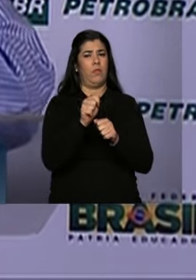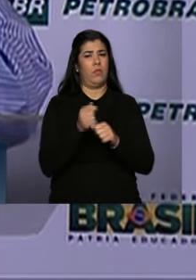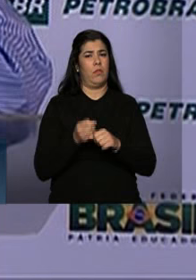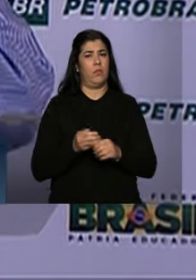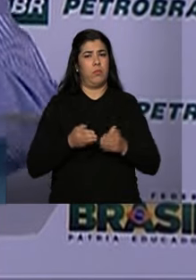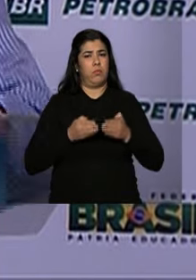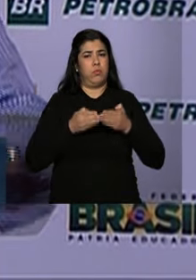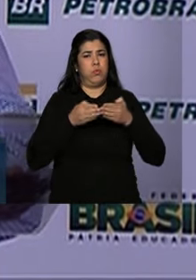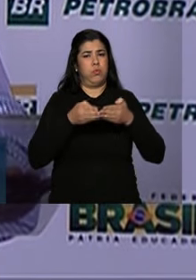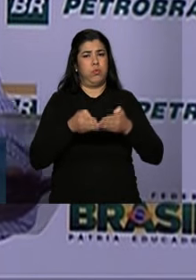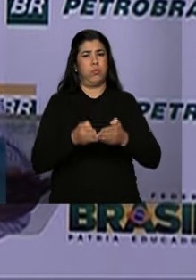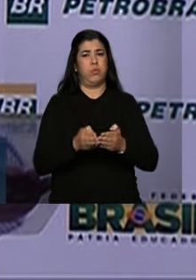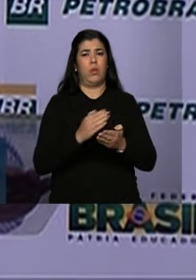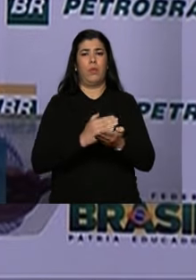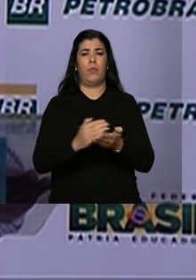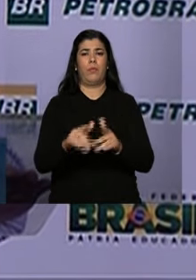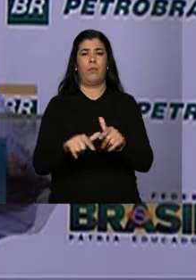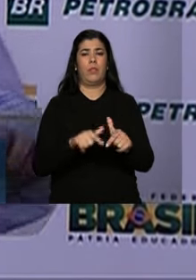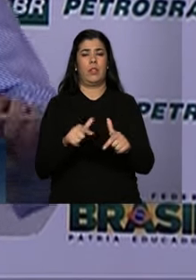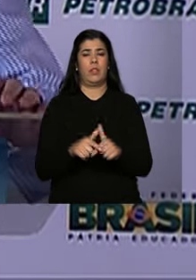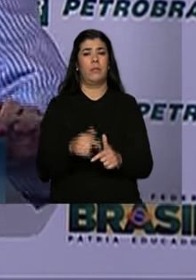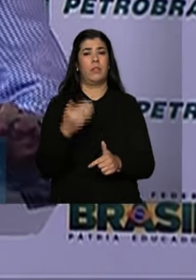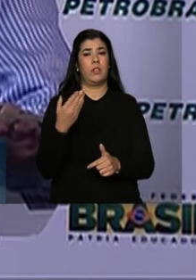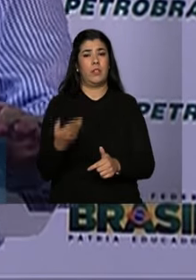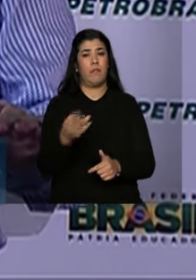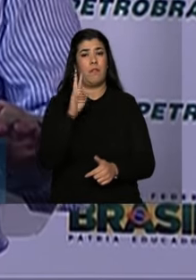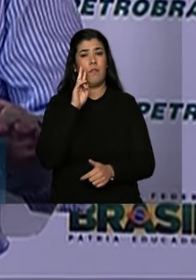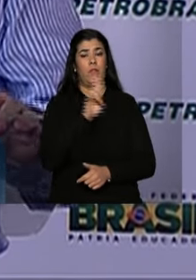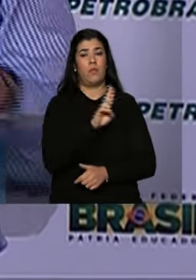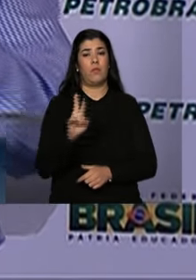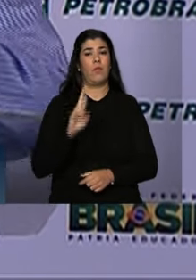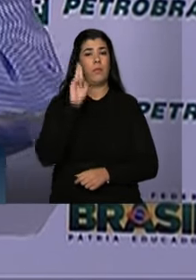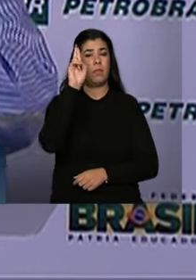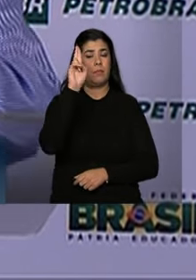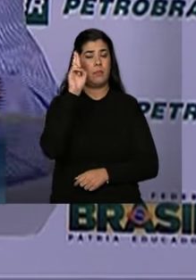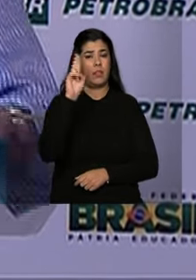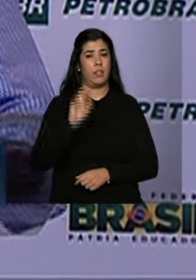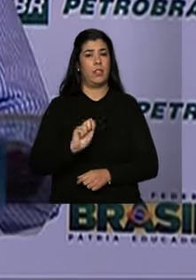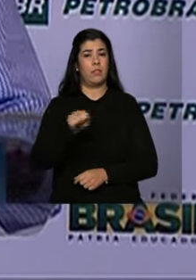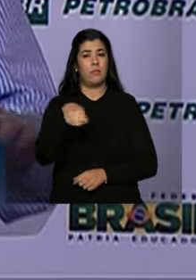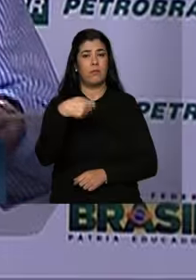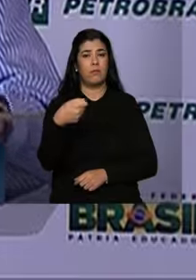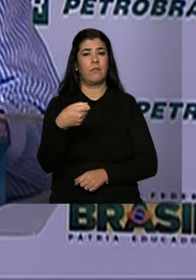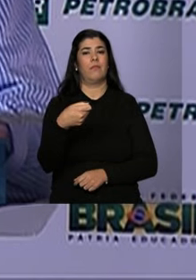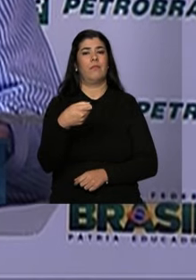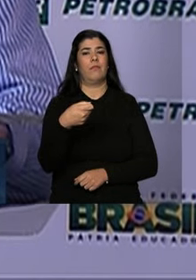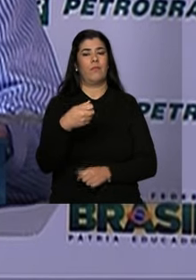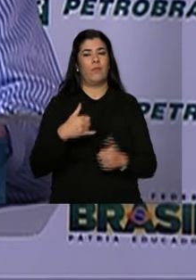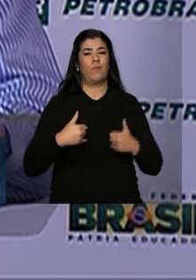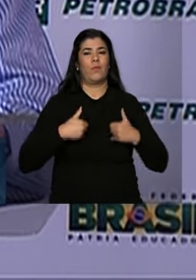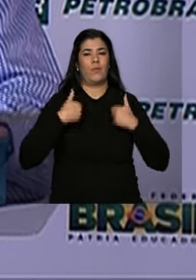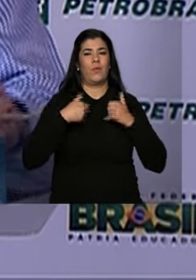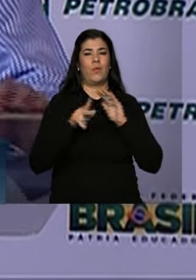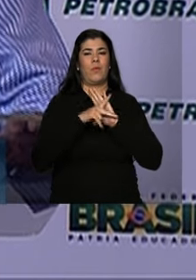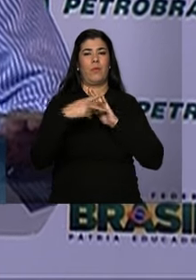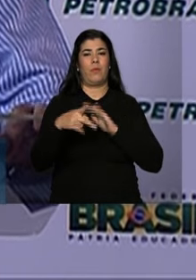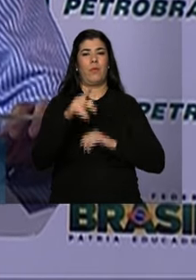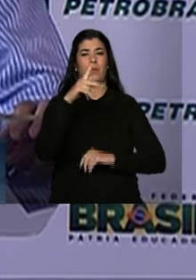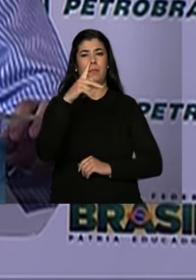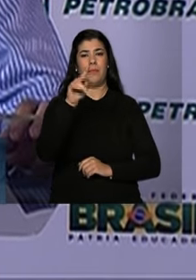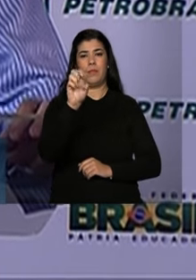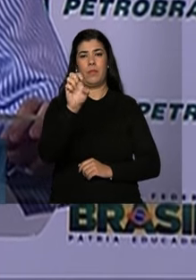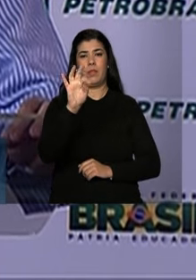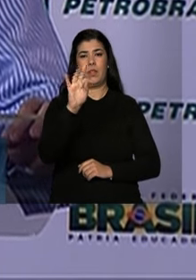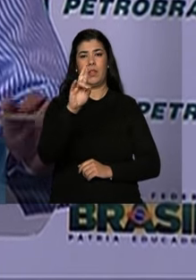prova da enorme força da nossa querida companhia, símbolo de orgulho nacional, a nossa Petrobras. E nós só